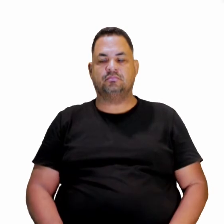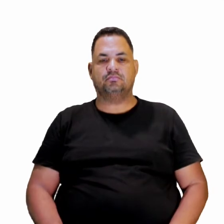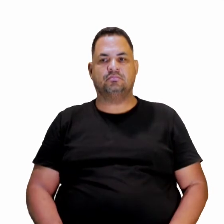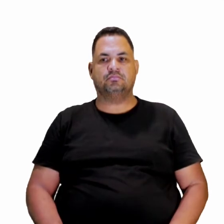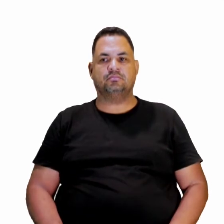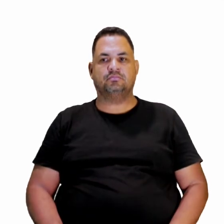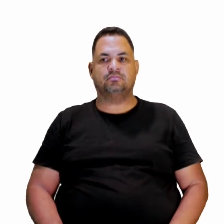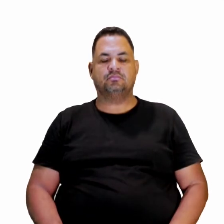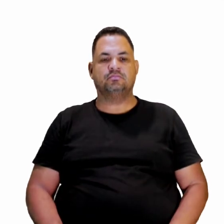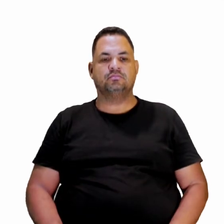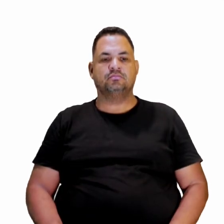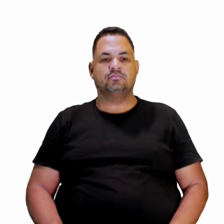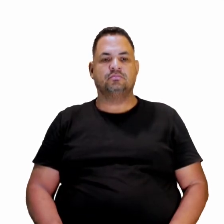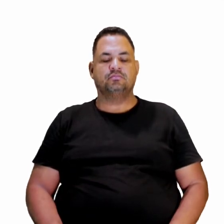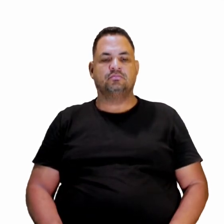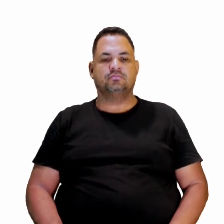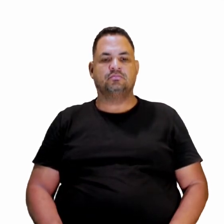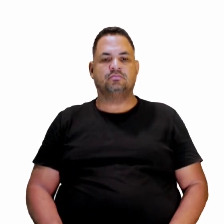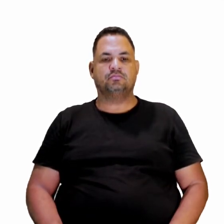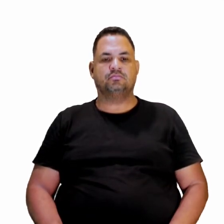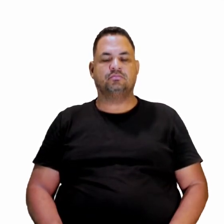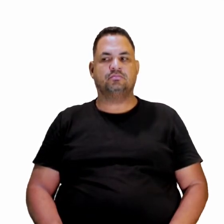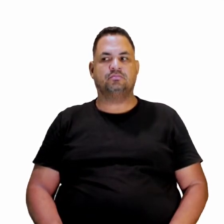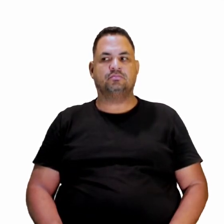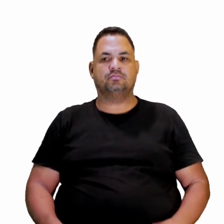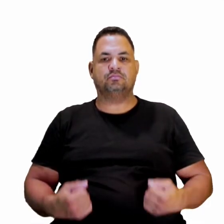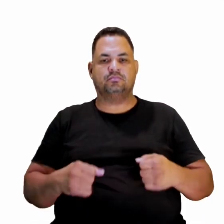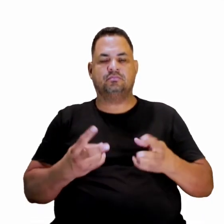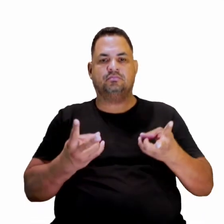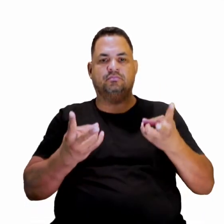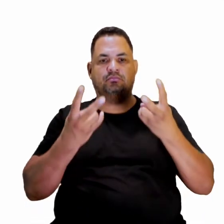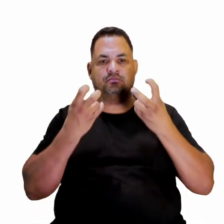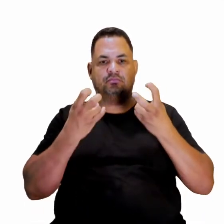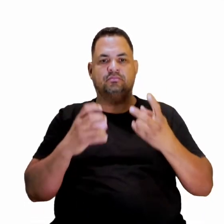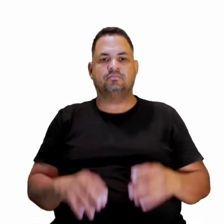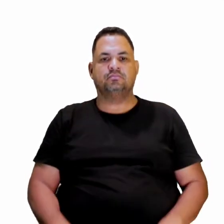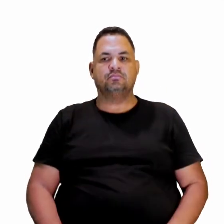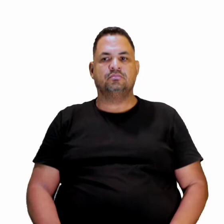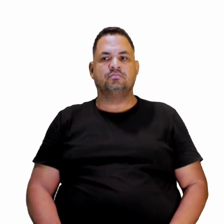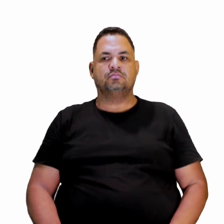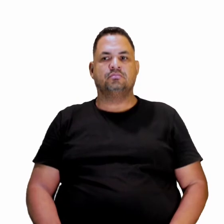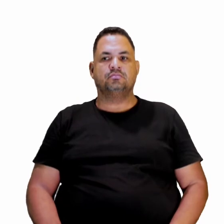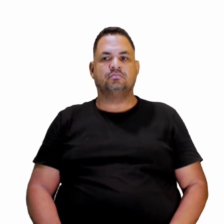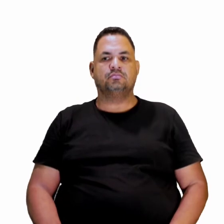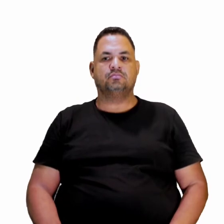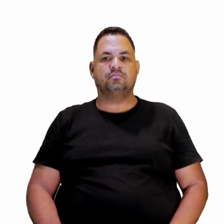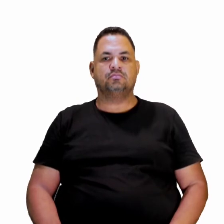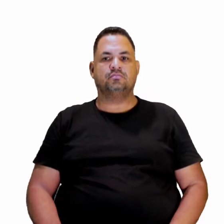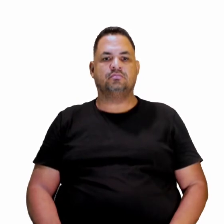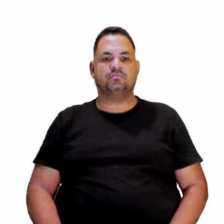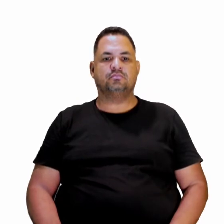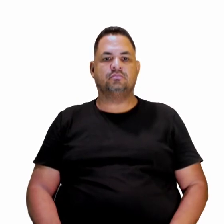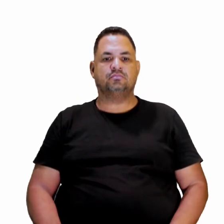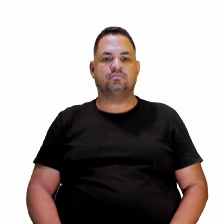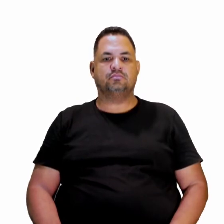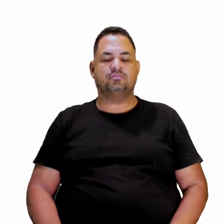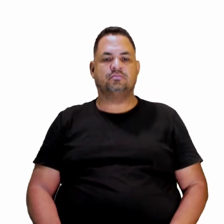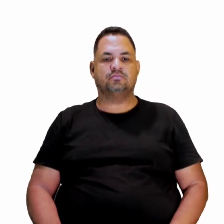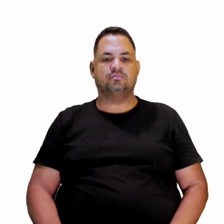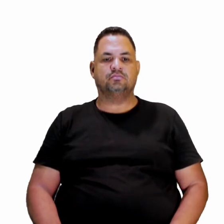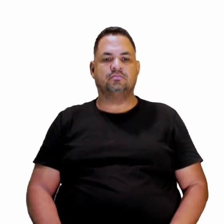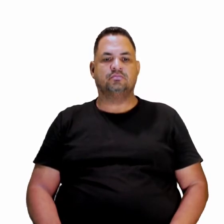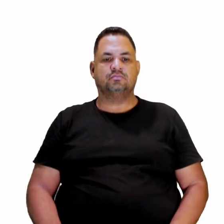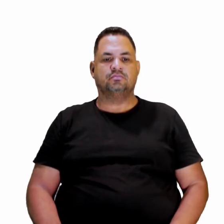O verbo beg. O verbo beg, como vocês podem perceber, ele é aquela coisa lá